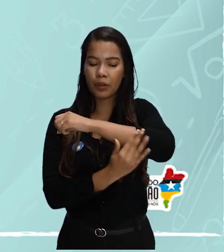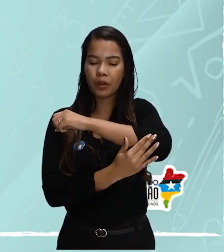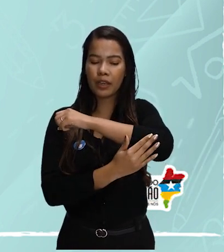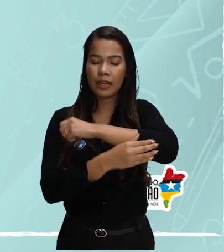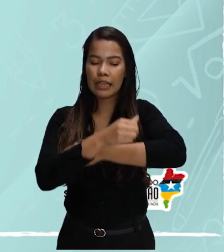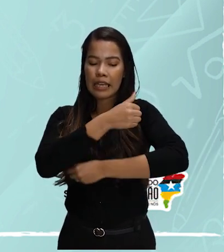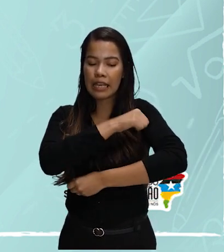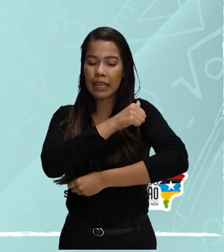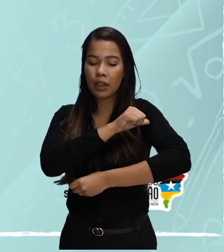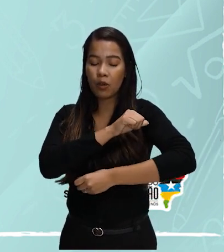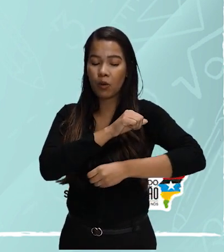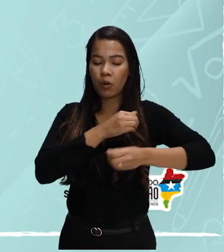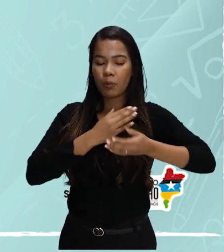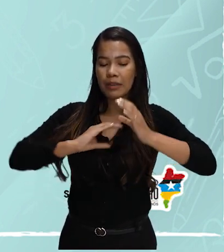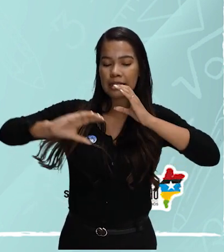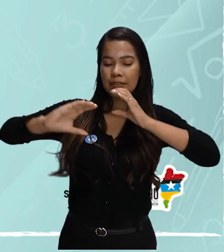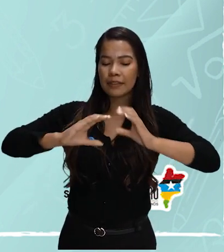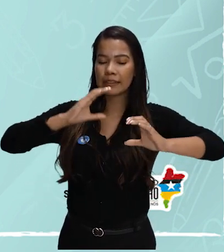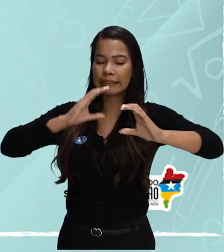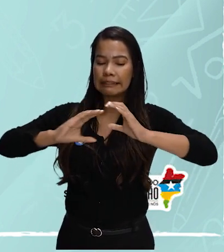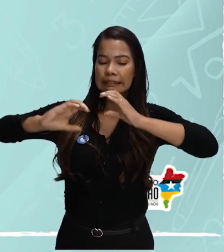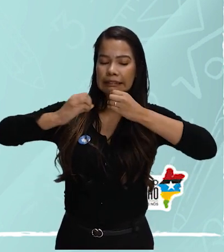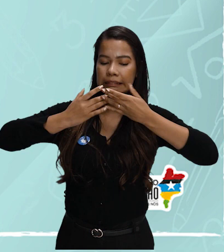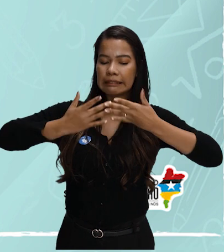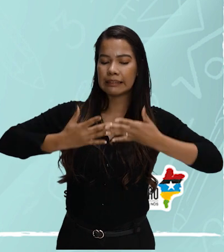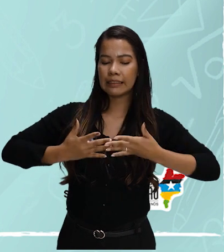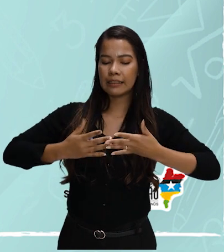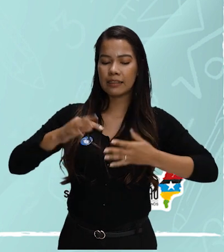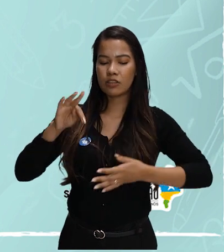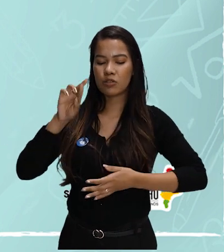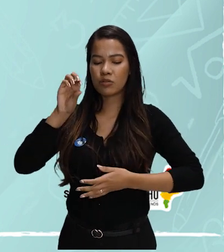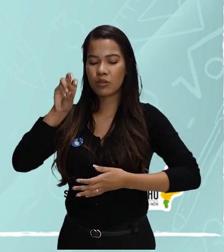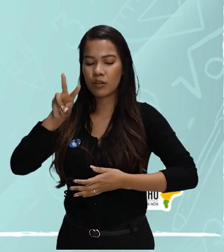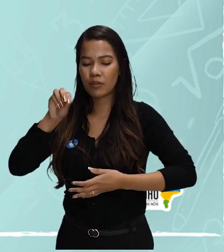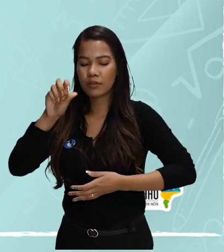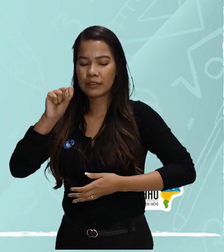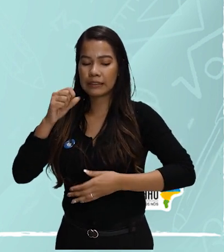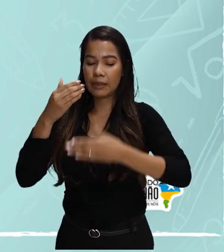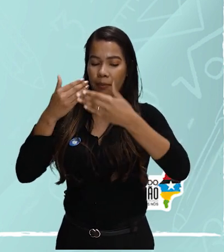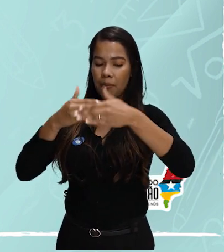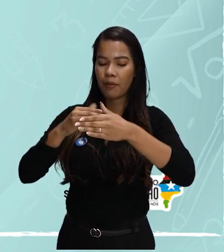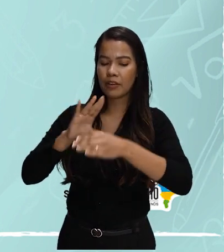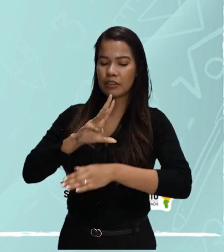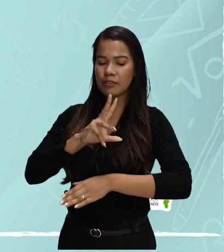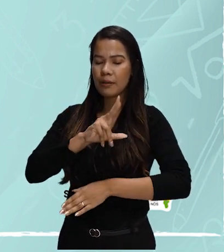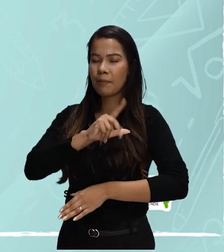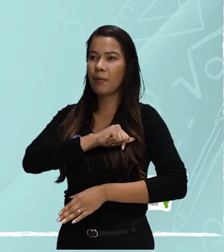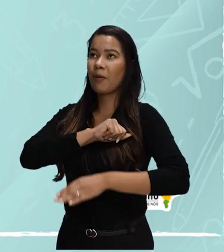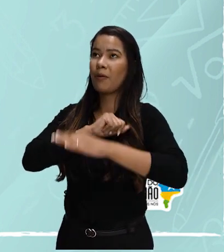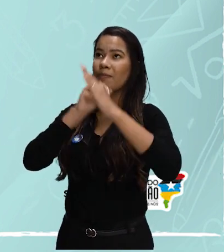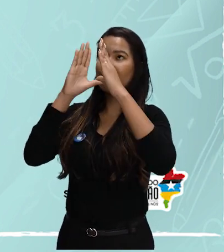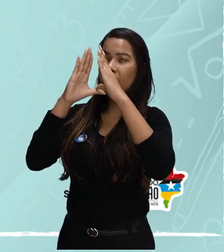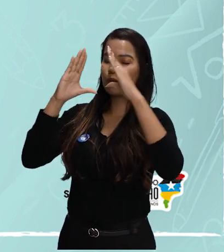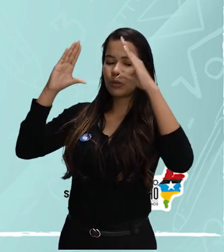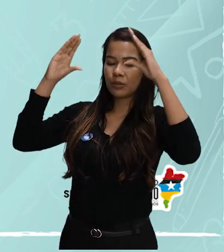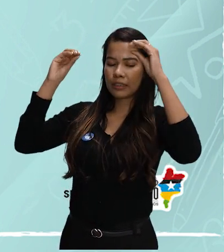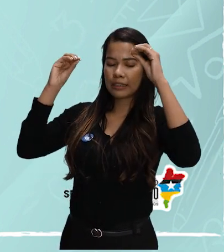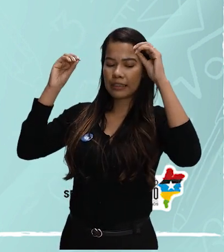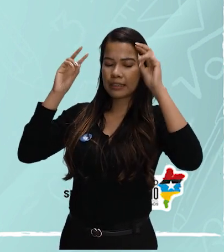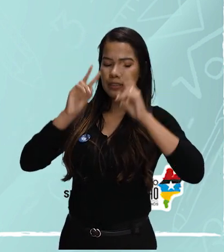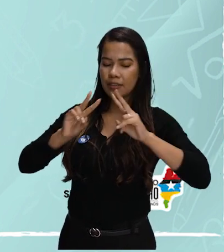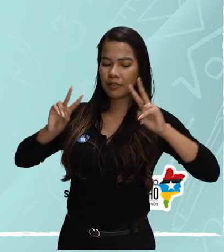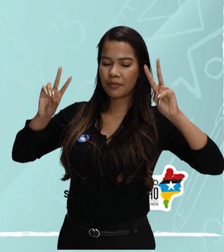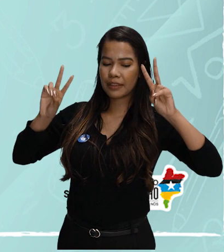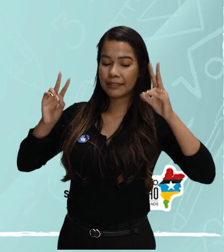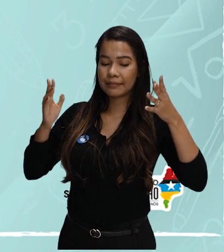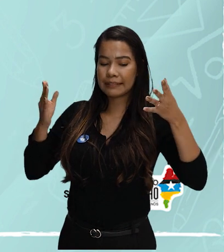novas trovas, em provas de amor ao luar. E via então, de um lampião de